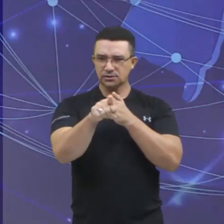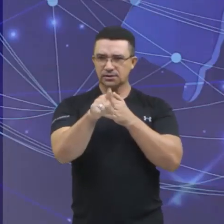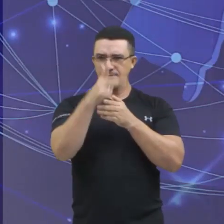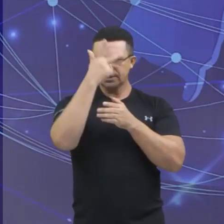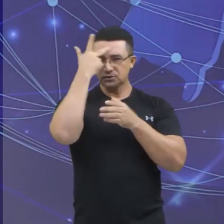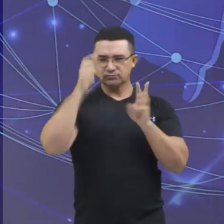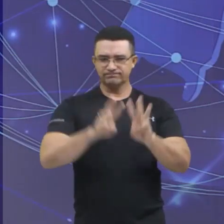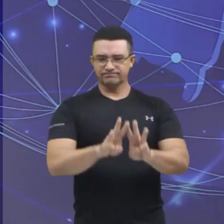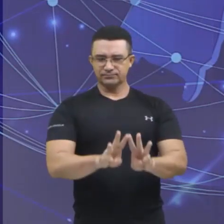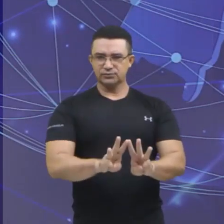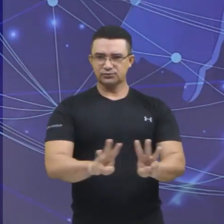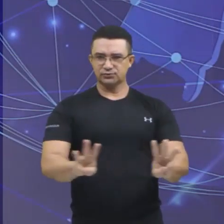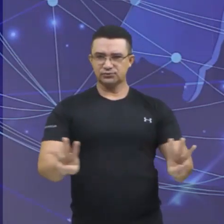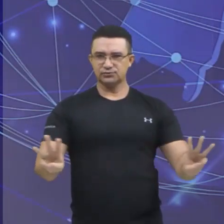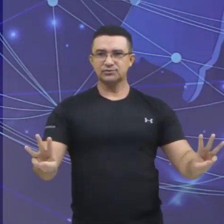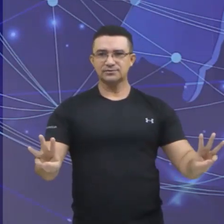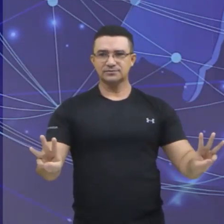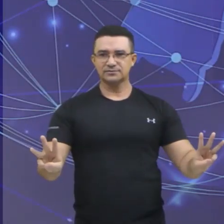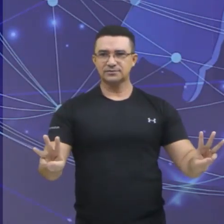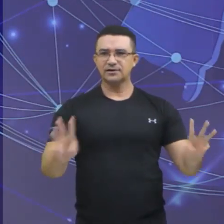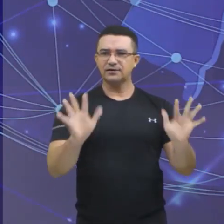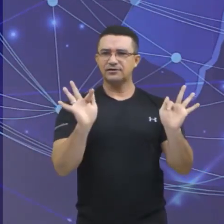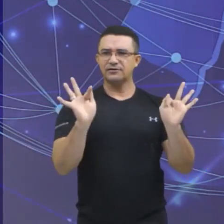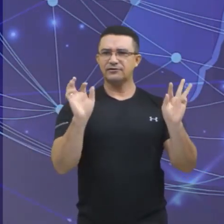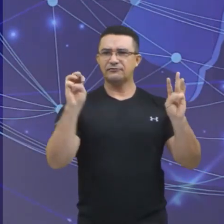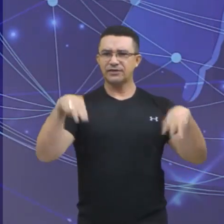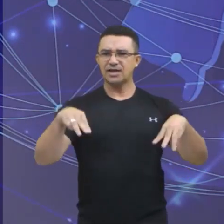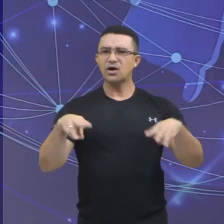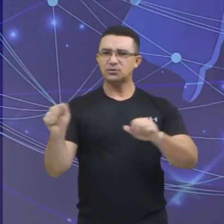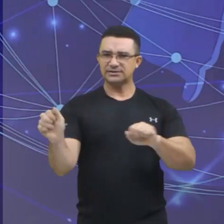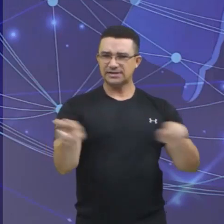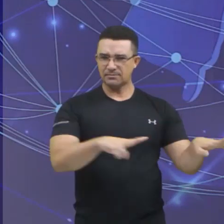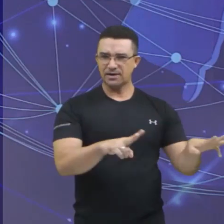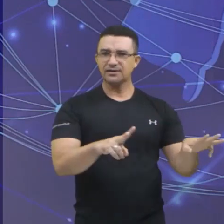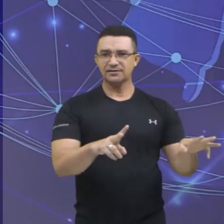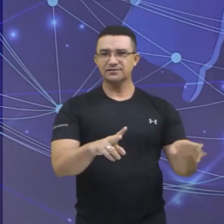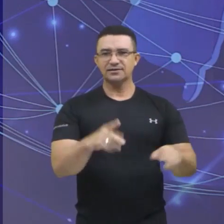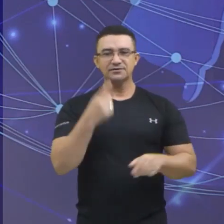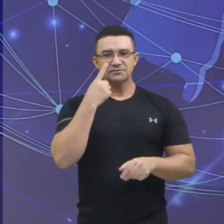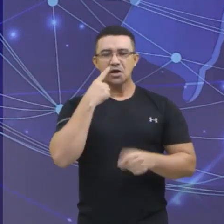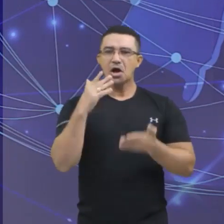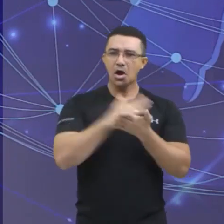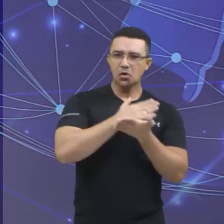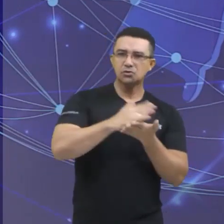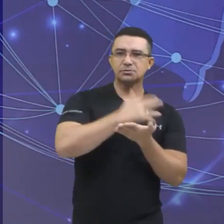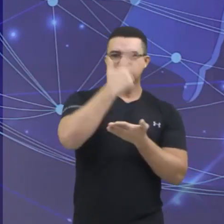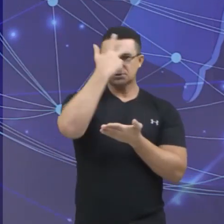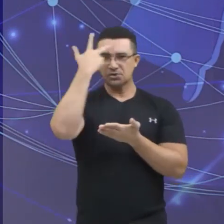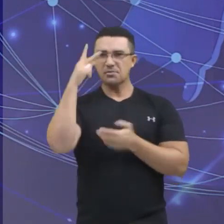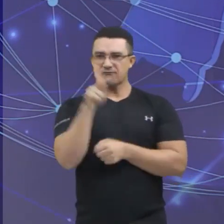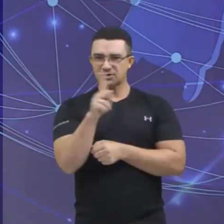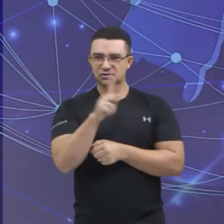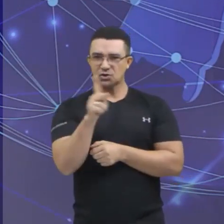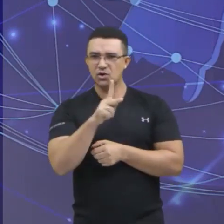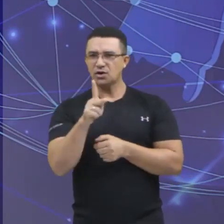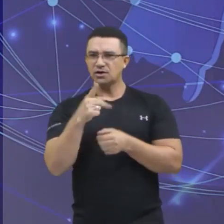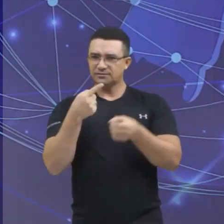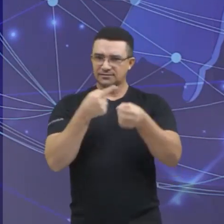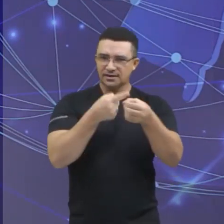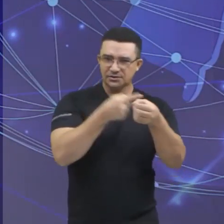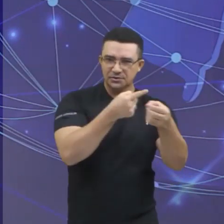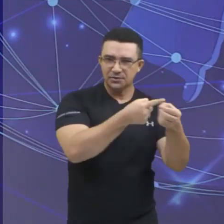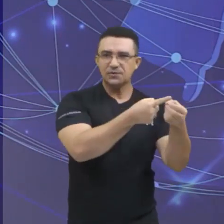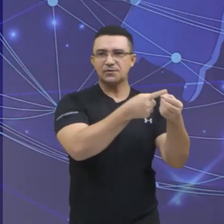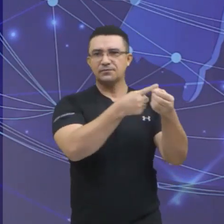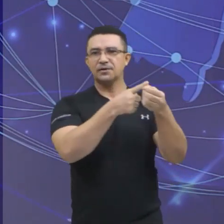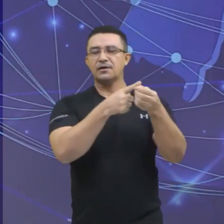nós disponibilizamos no fim de semana. Nesse link nós temos a participação de professores ribeirinhos, professores